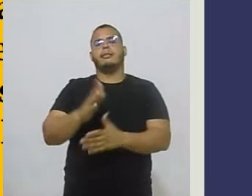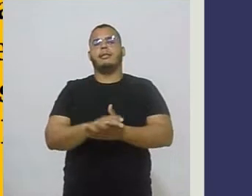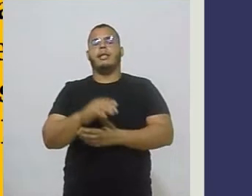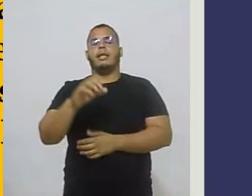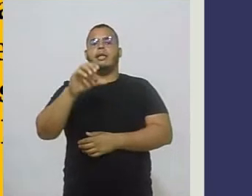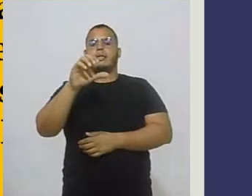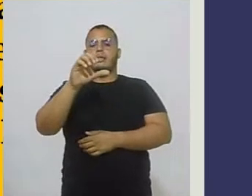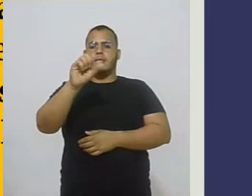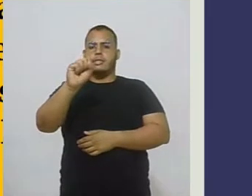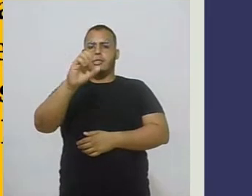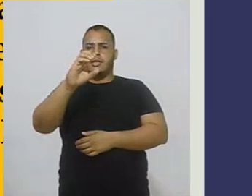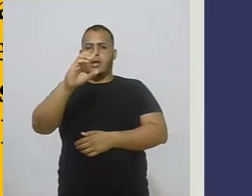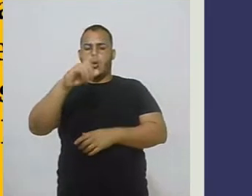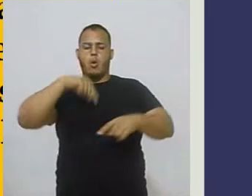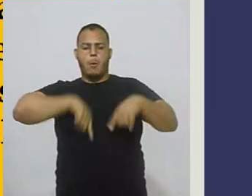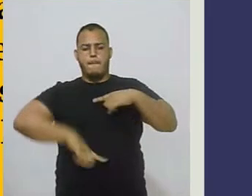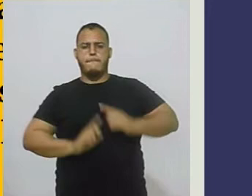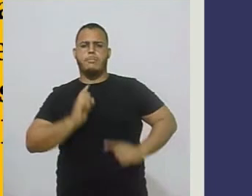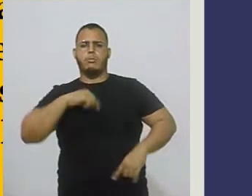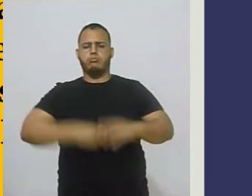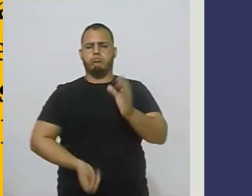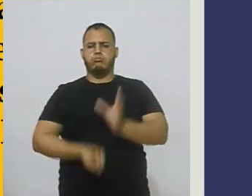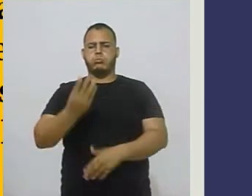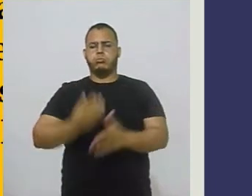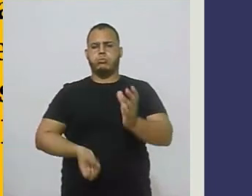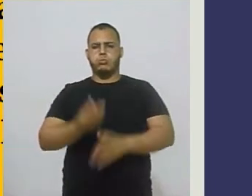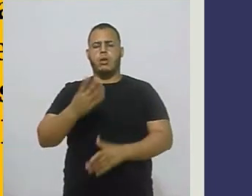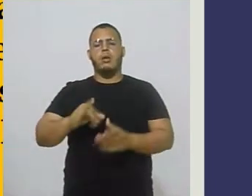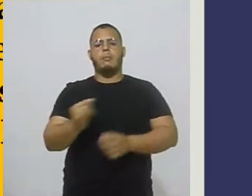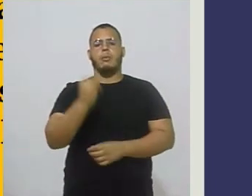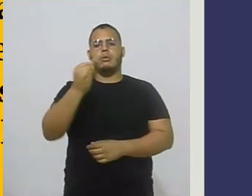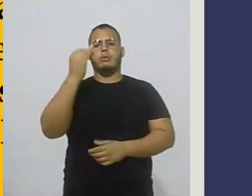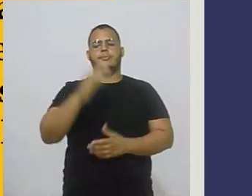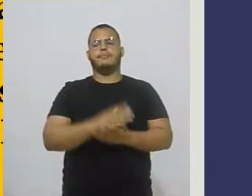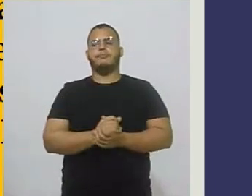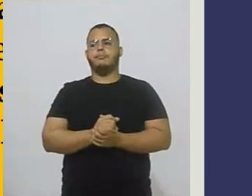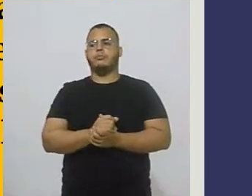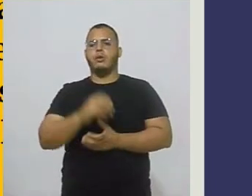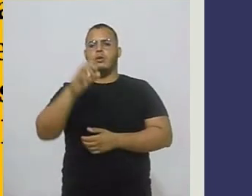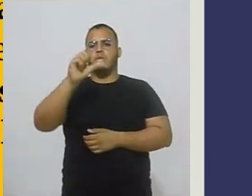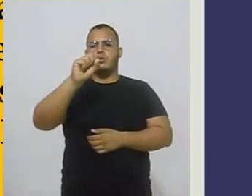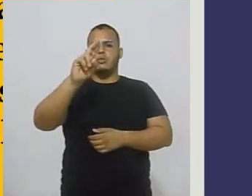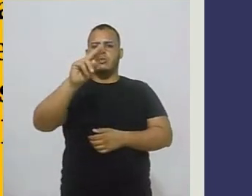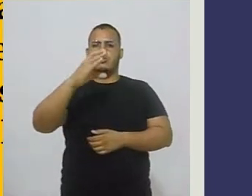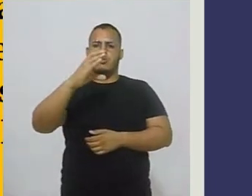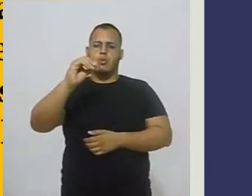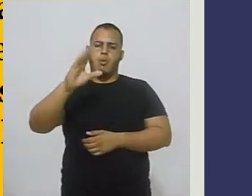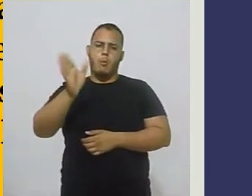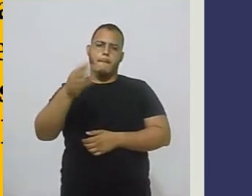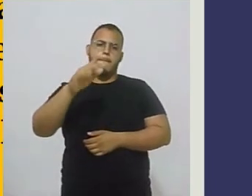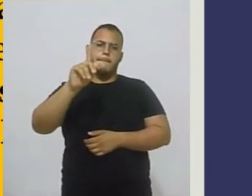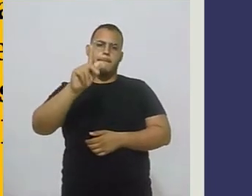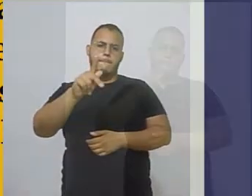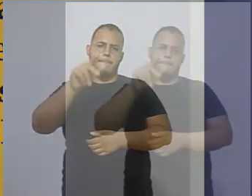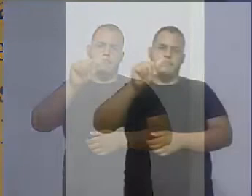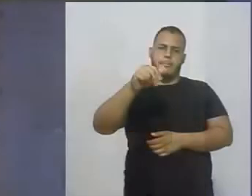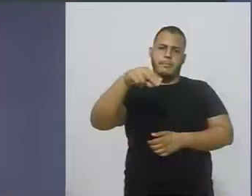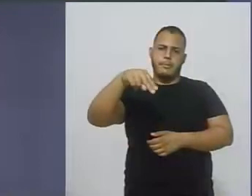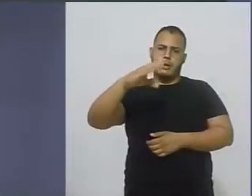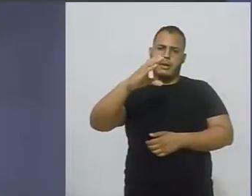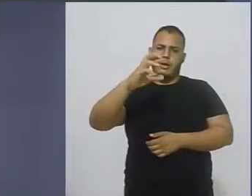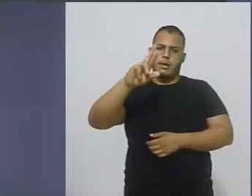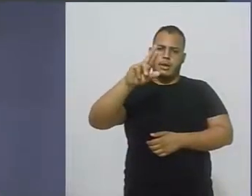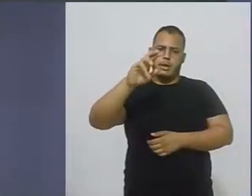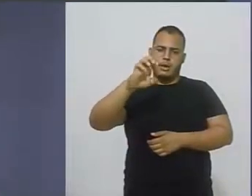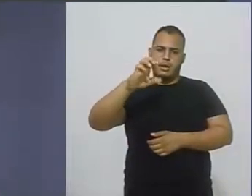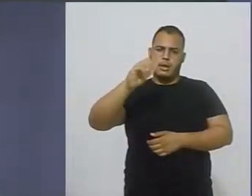e também hormônios. Ele produz uma secreção muito importante chamada de suco pancreático. Esse suco vai estar